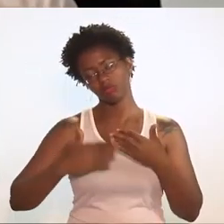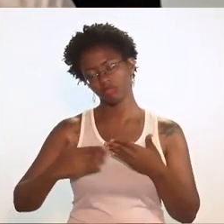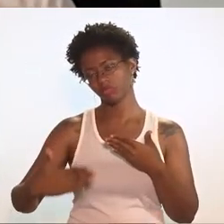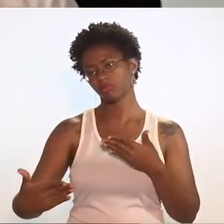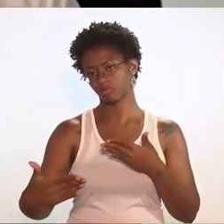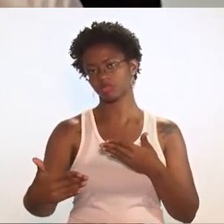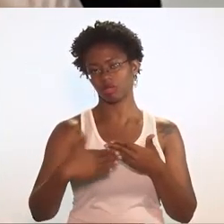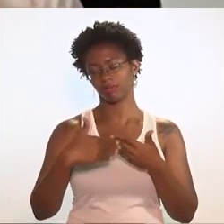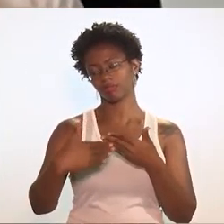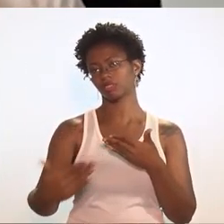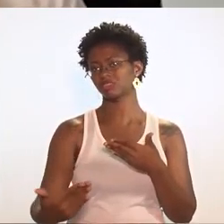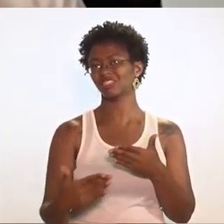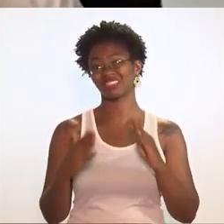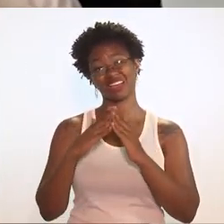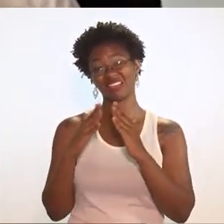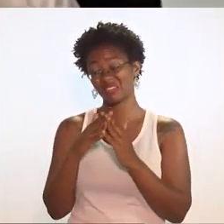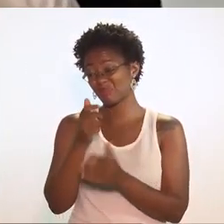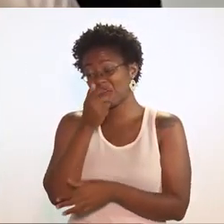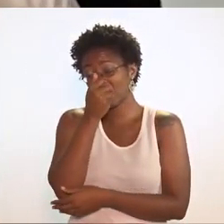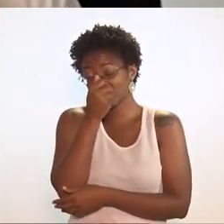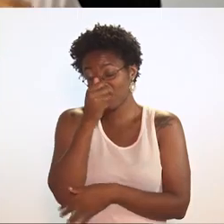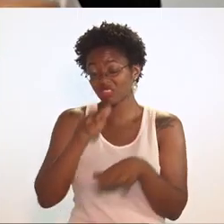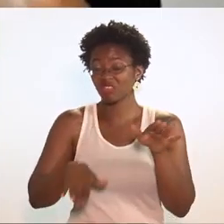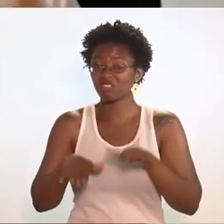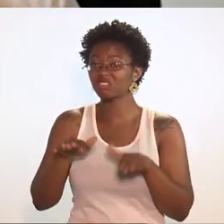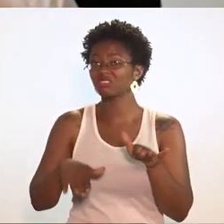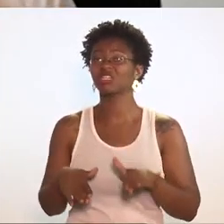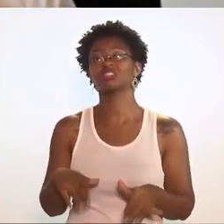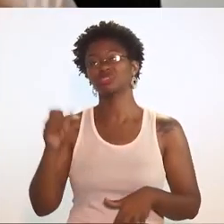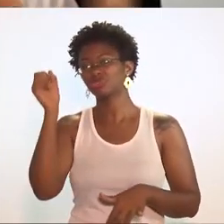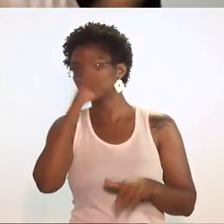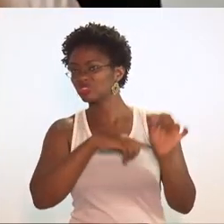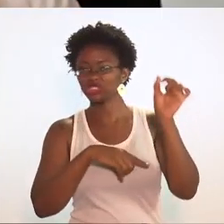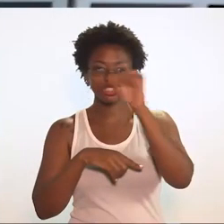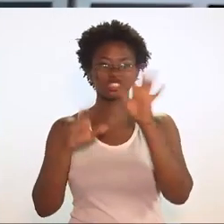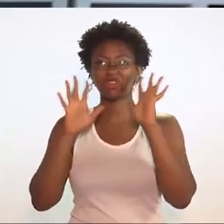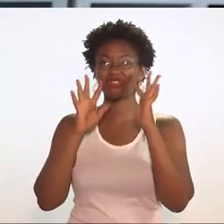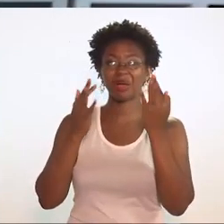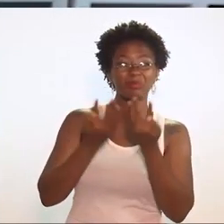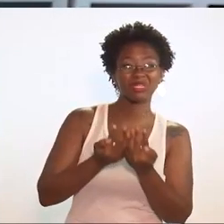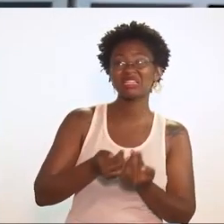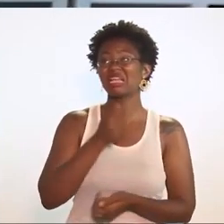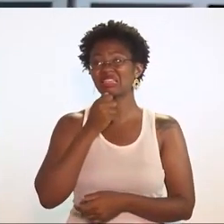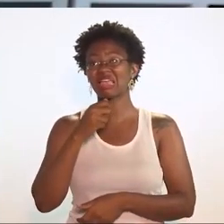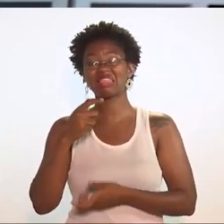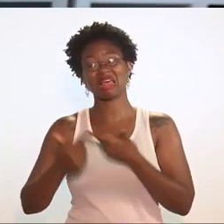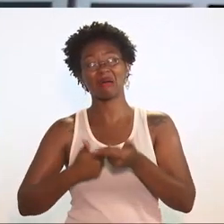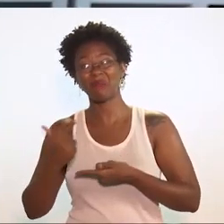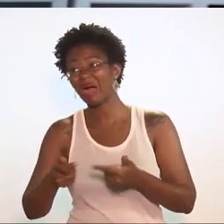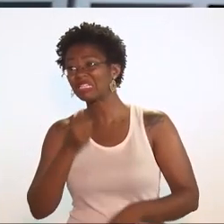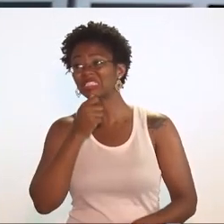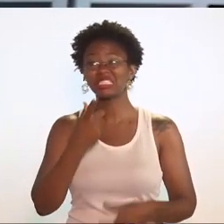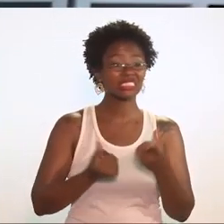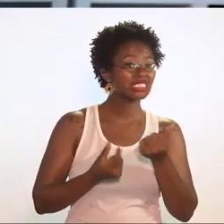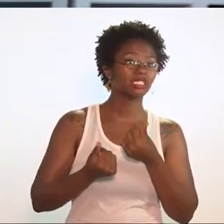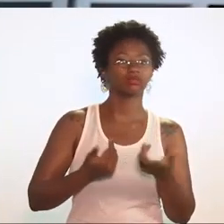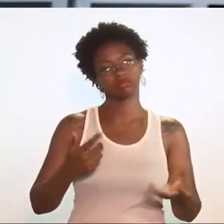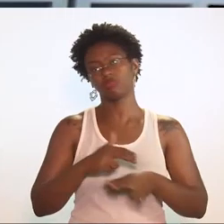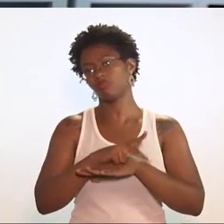seu salgado, o seu brigadeiro, e que de repente ela não pode mais vender. De repente ela teve